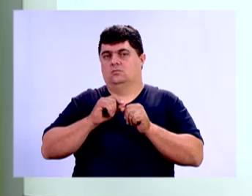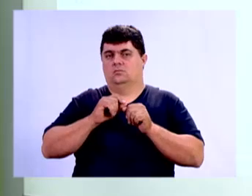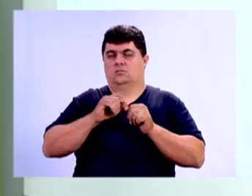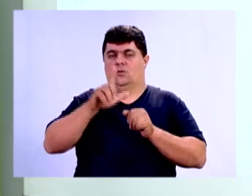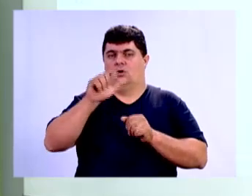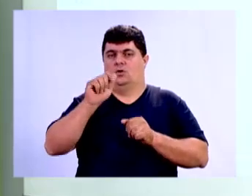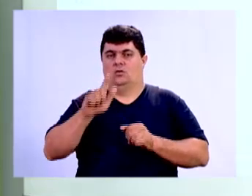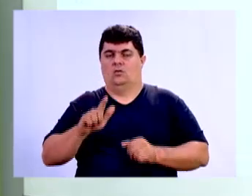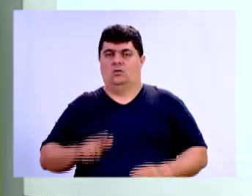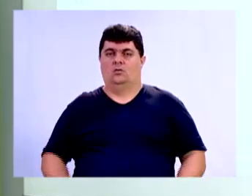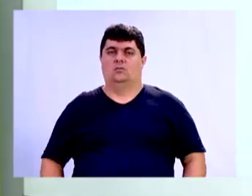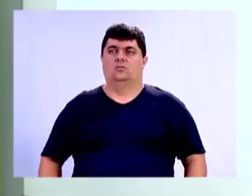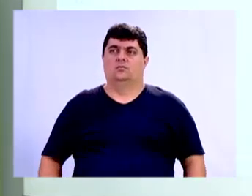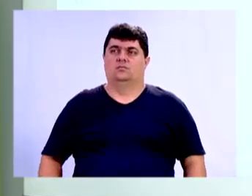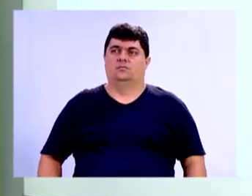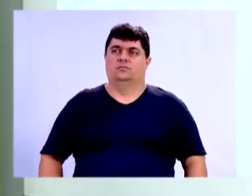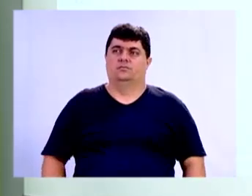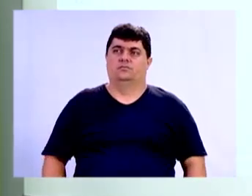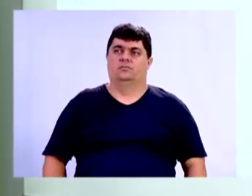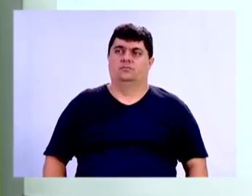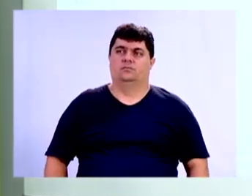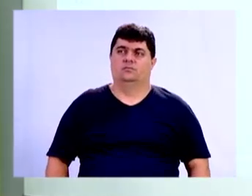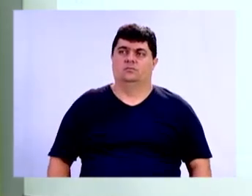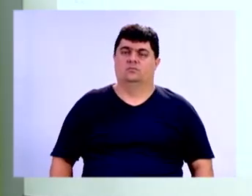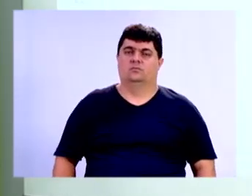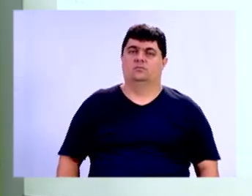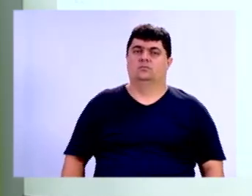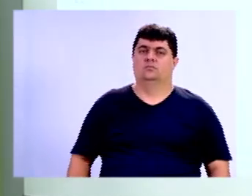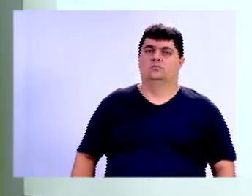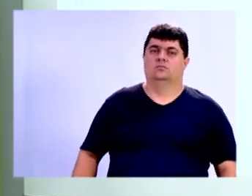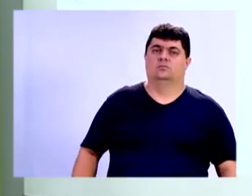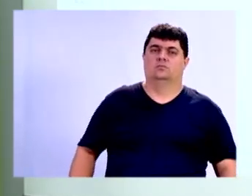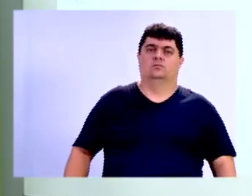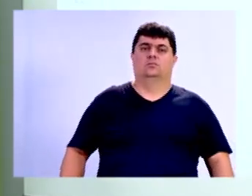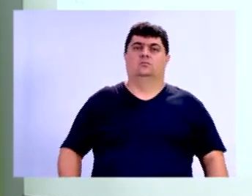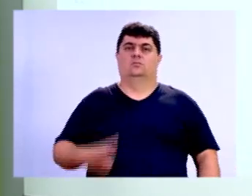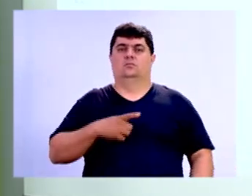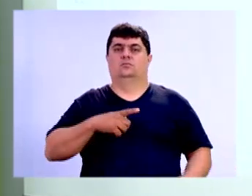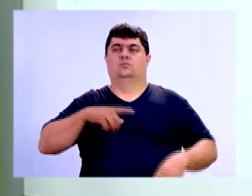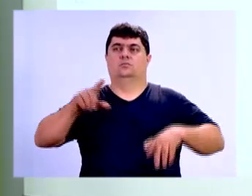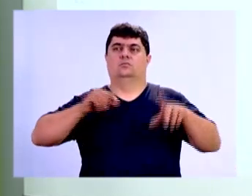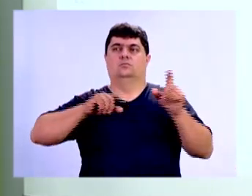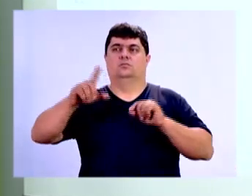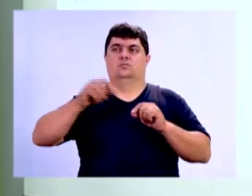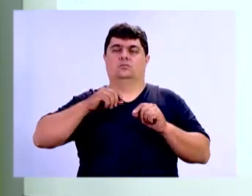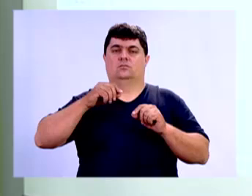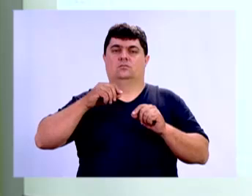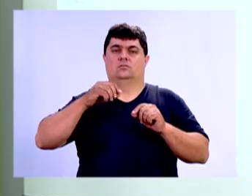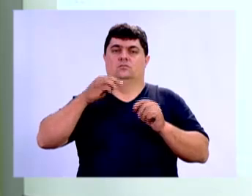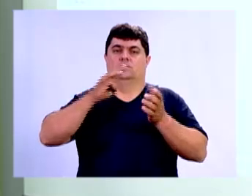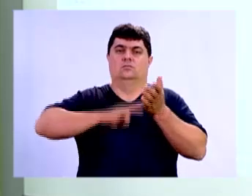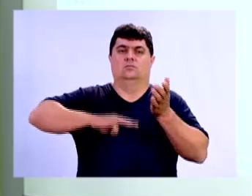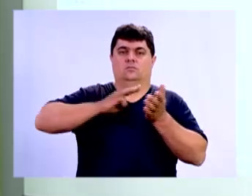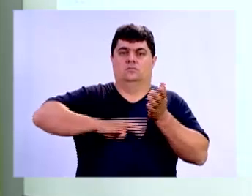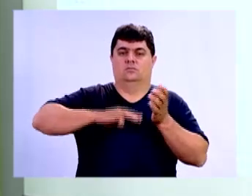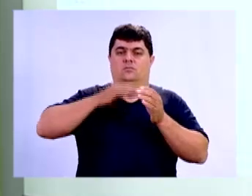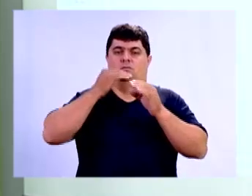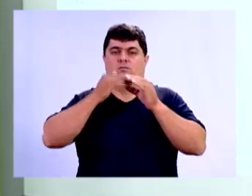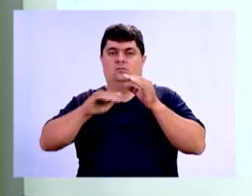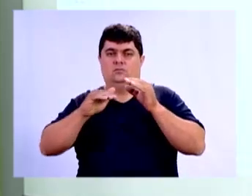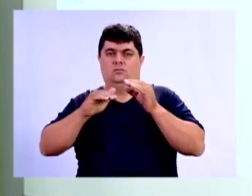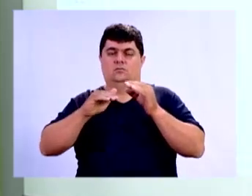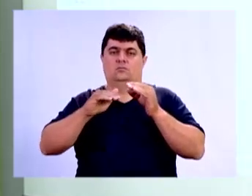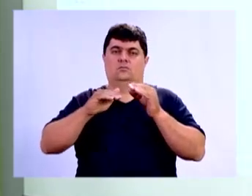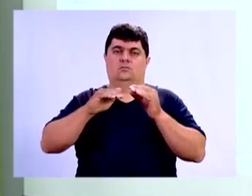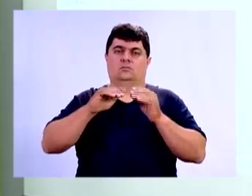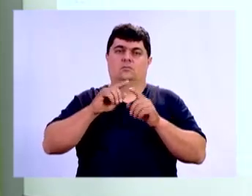por exemplo, né? Então, se eu vou falar, olha, defino o método enviar e-mail lá na classe pessoa como